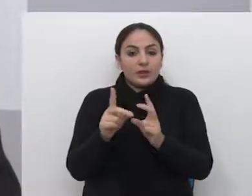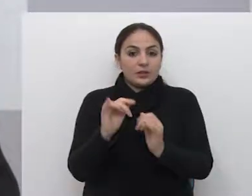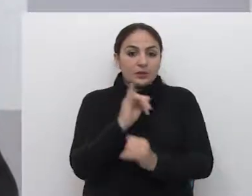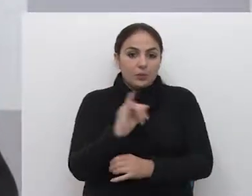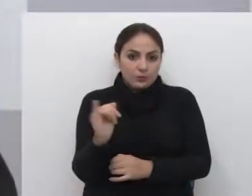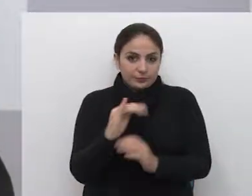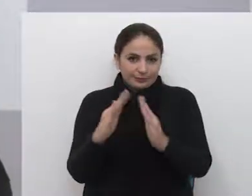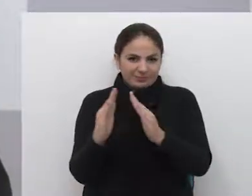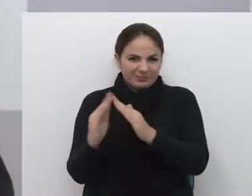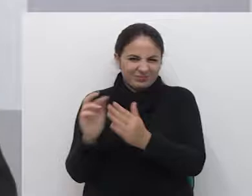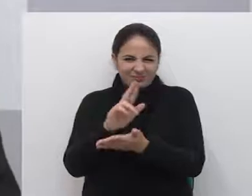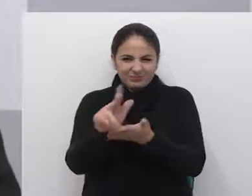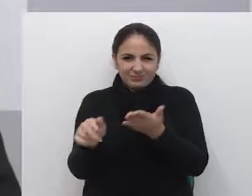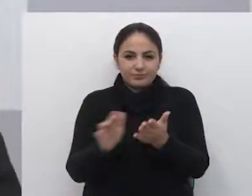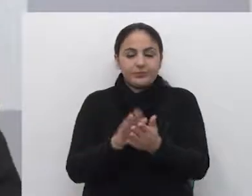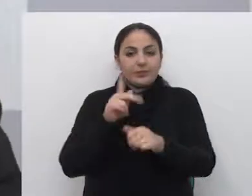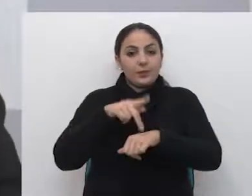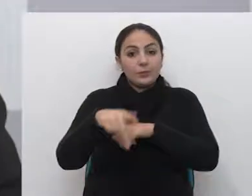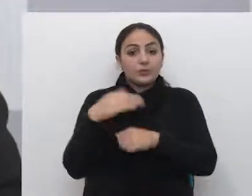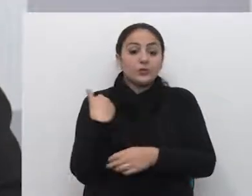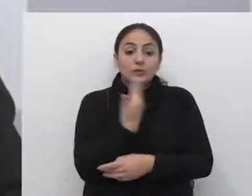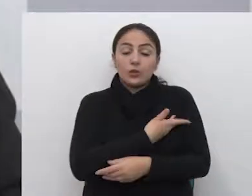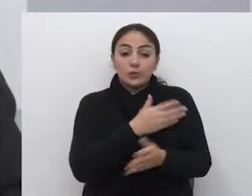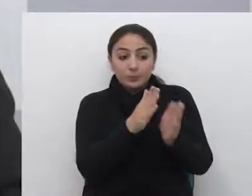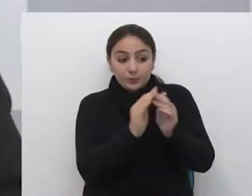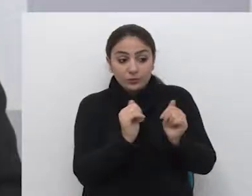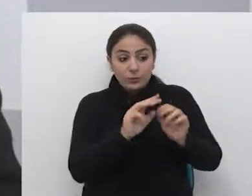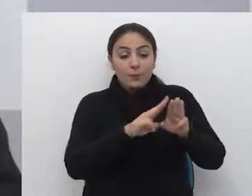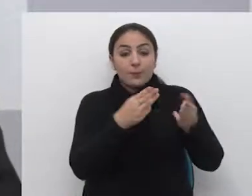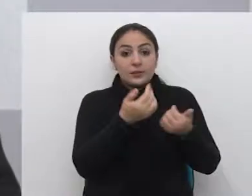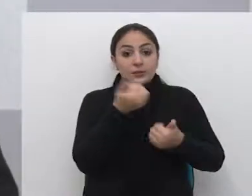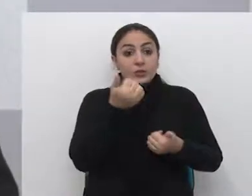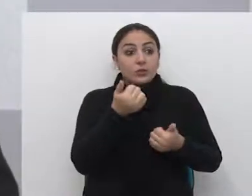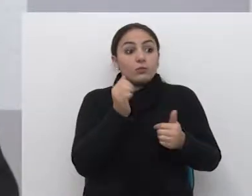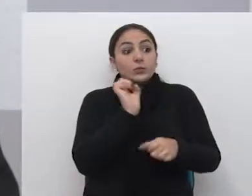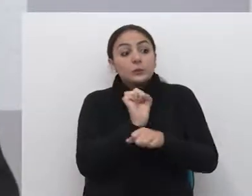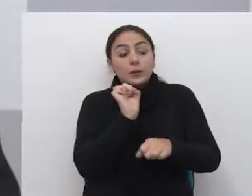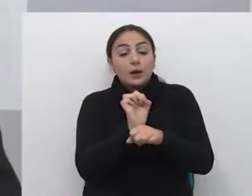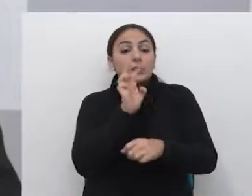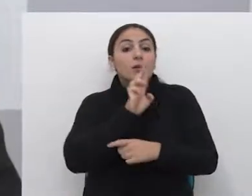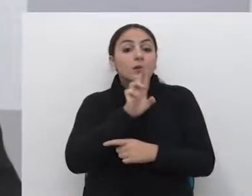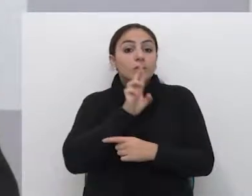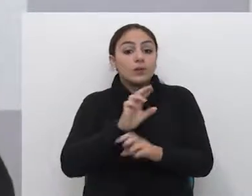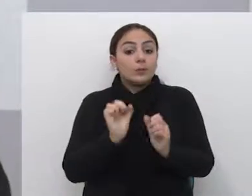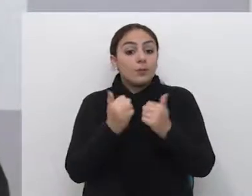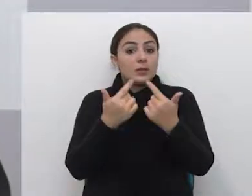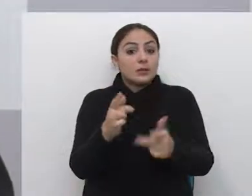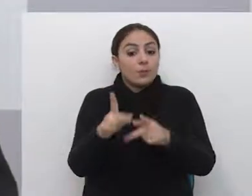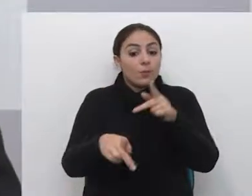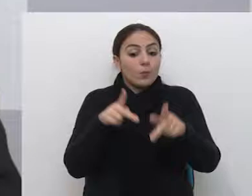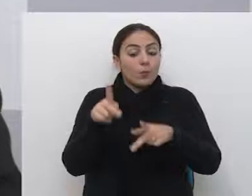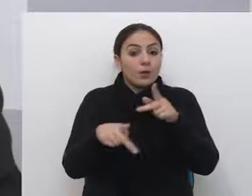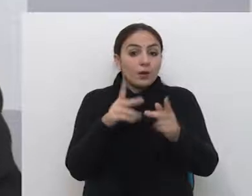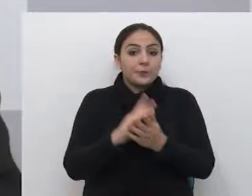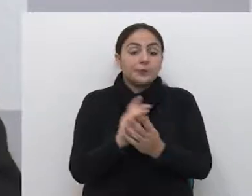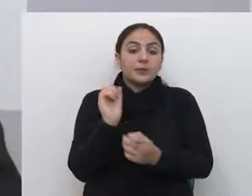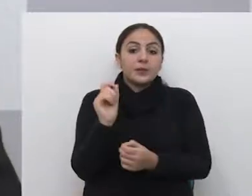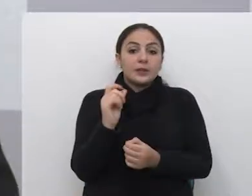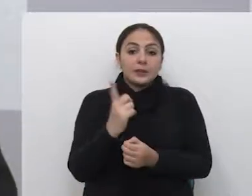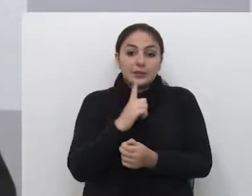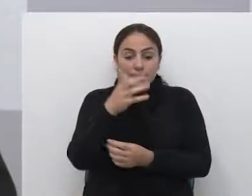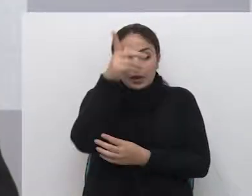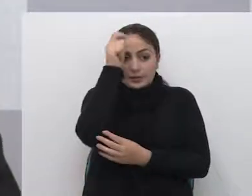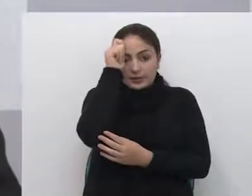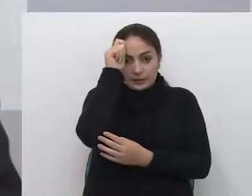O que aconteceu foi que nós solicitamos à mesa diretora para que aguardasse o resultado de uma ação popular